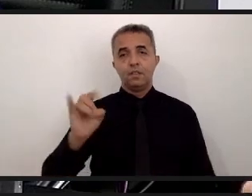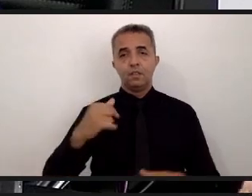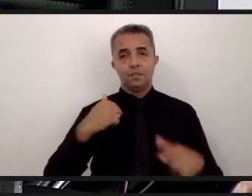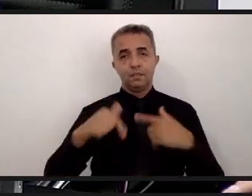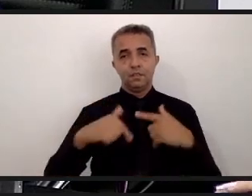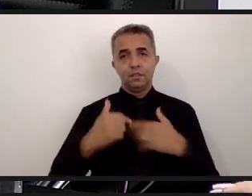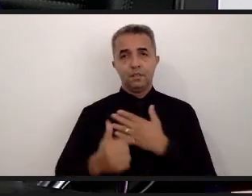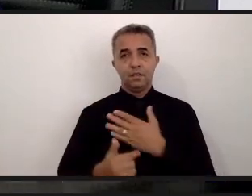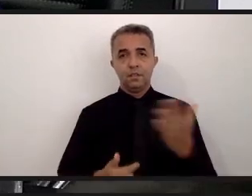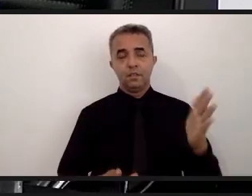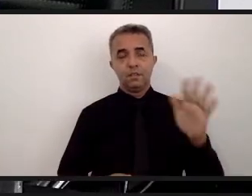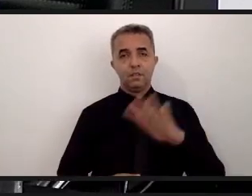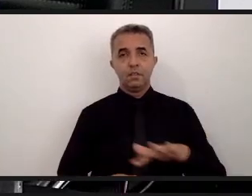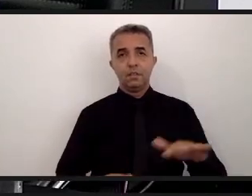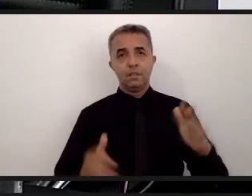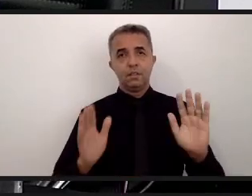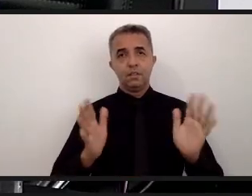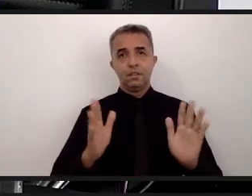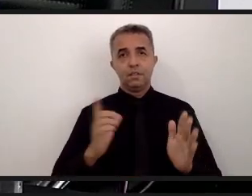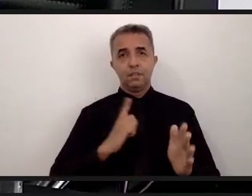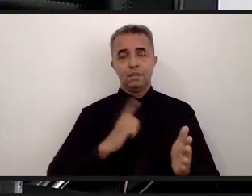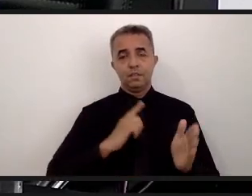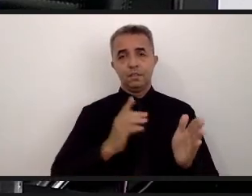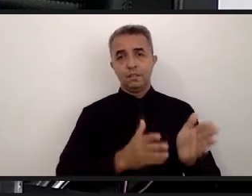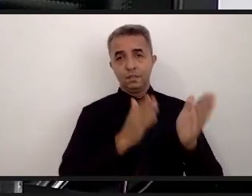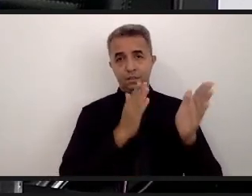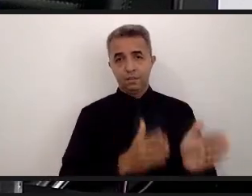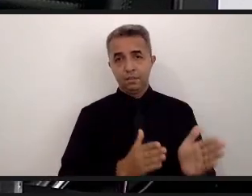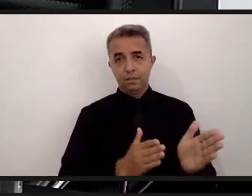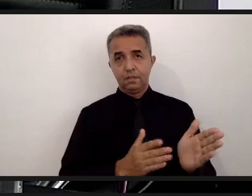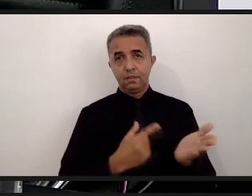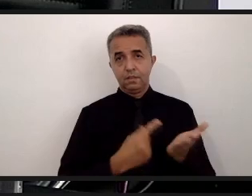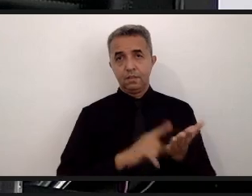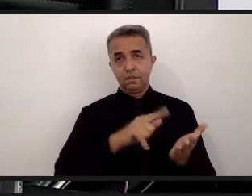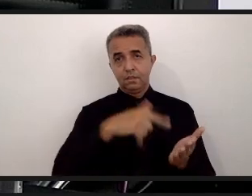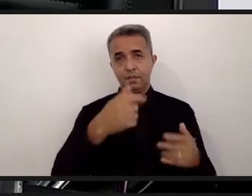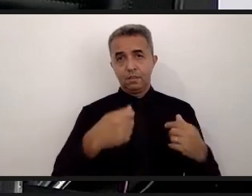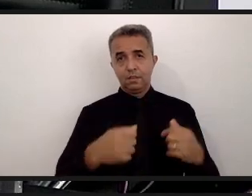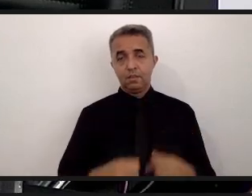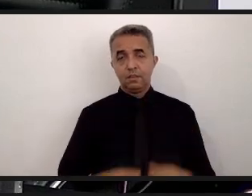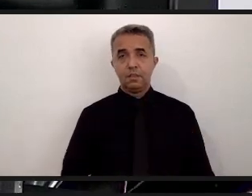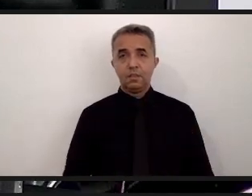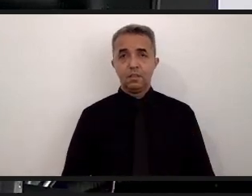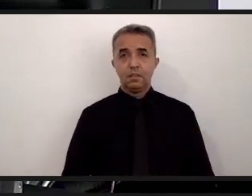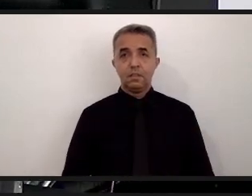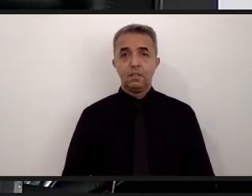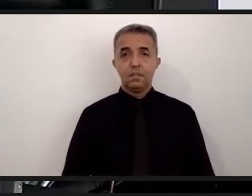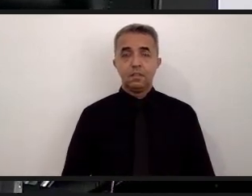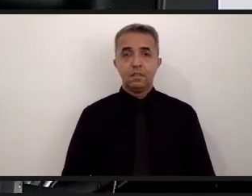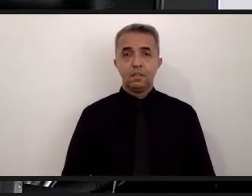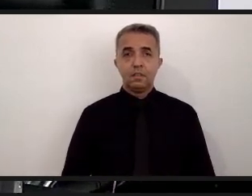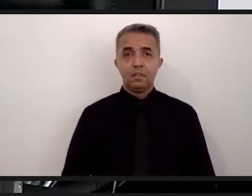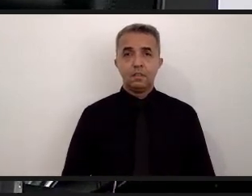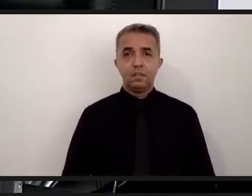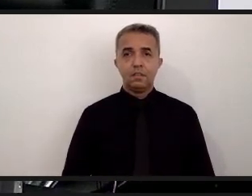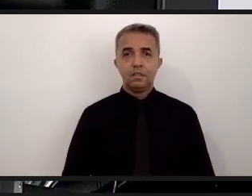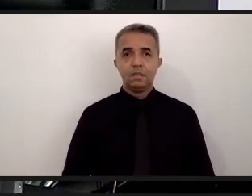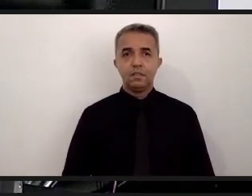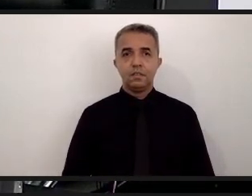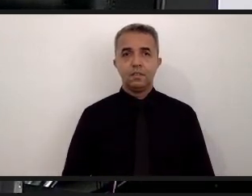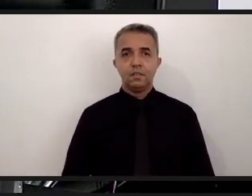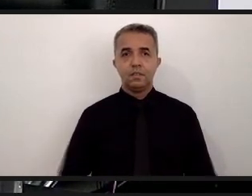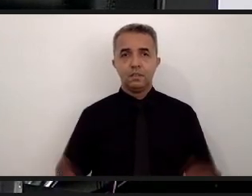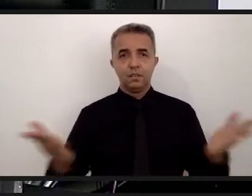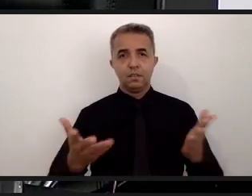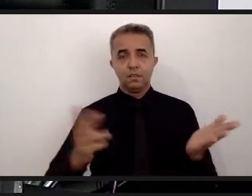aqui que já estão aí com alguns compromissos. A minha fala nessa manhã, né, é que nós